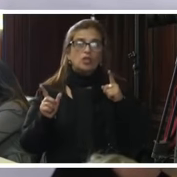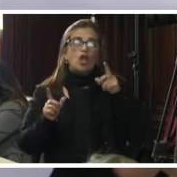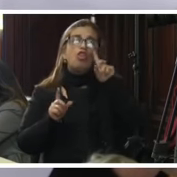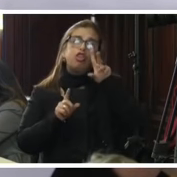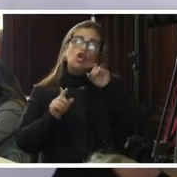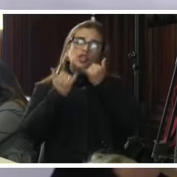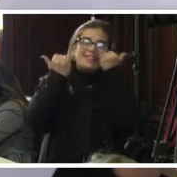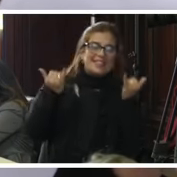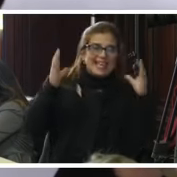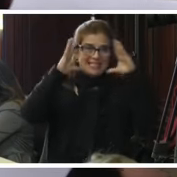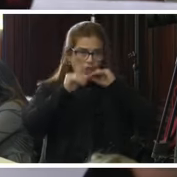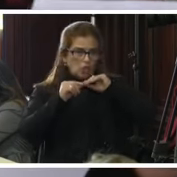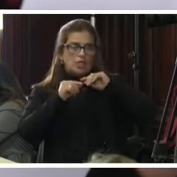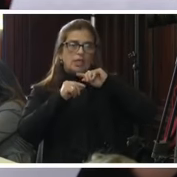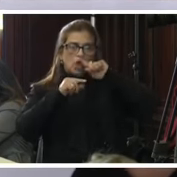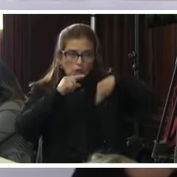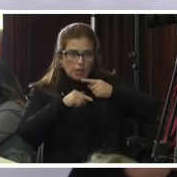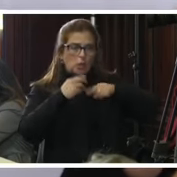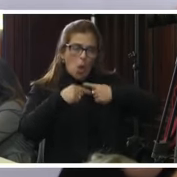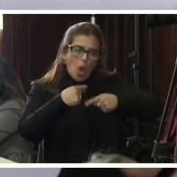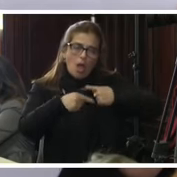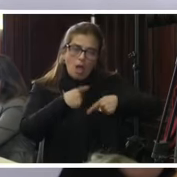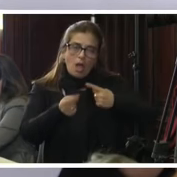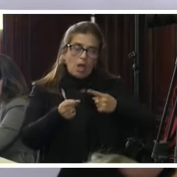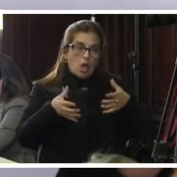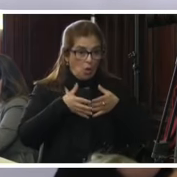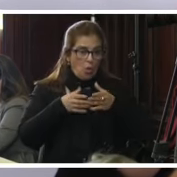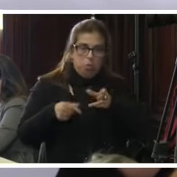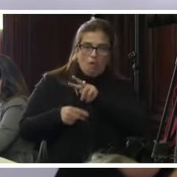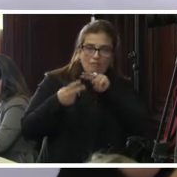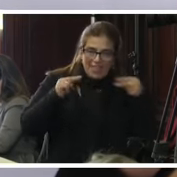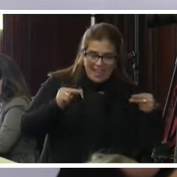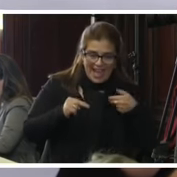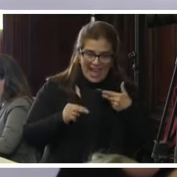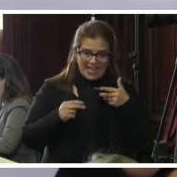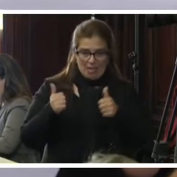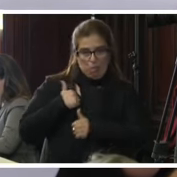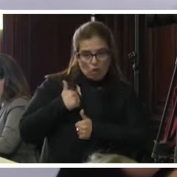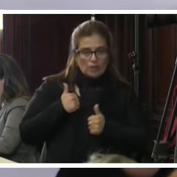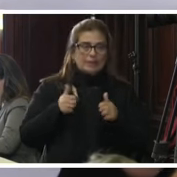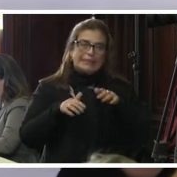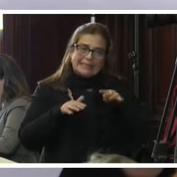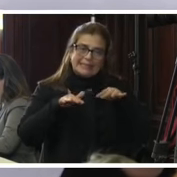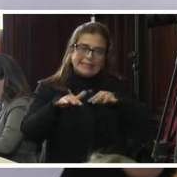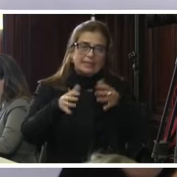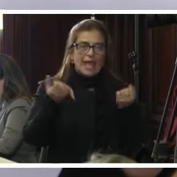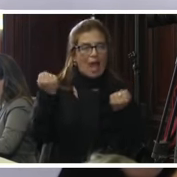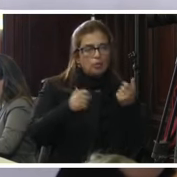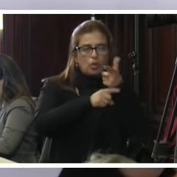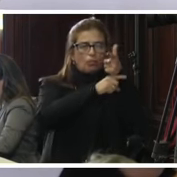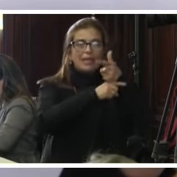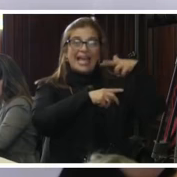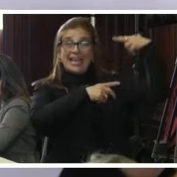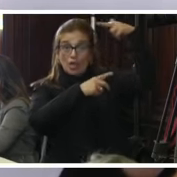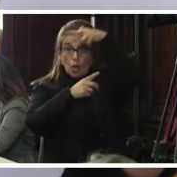dias e noites seguidos, e envolveu tropas federais e as Forças Armadas. Veículos armados e um